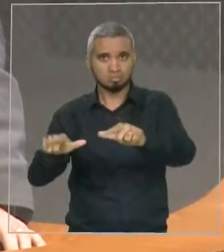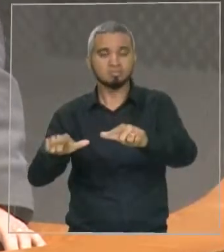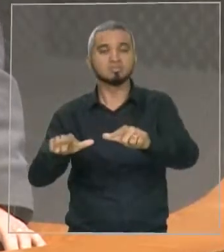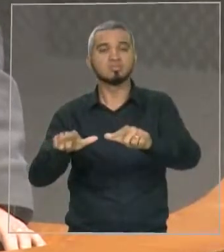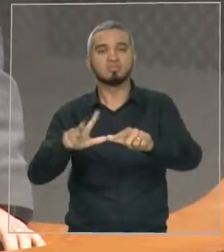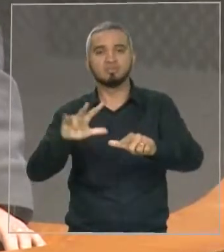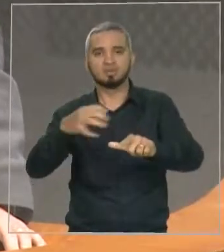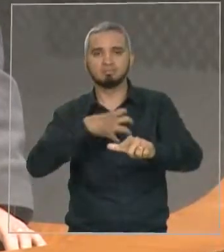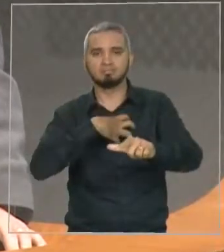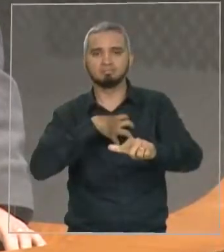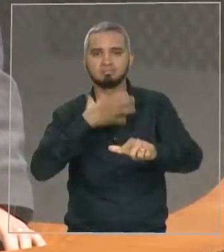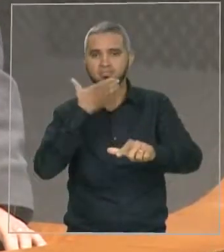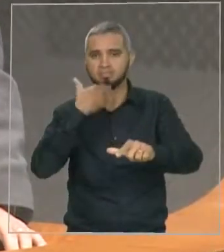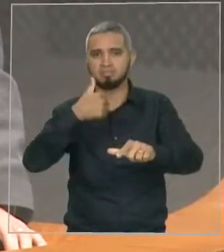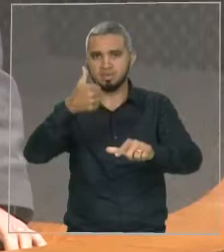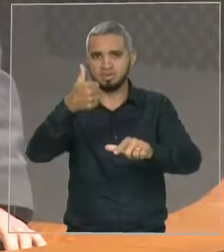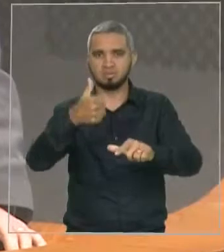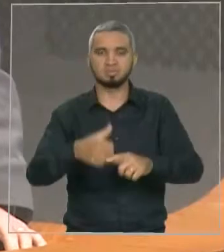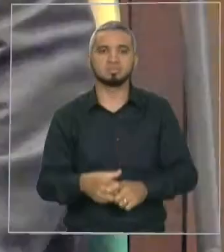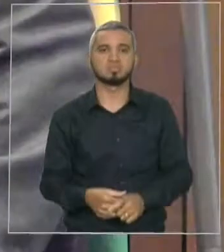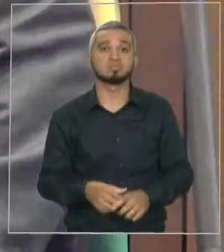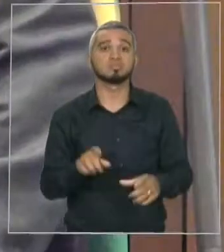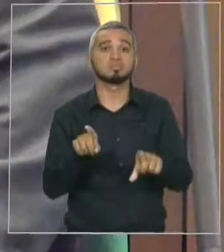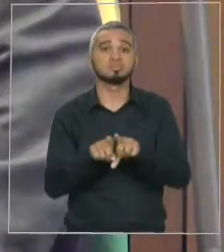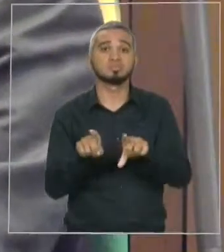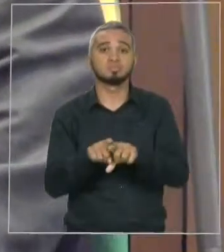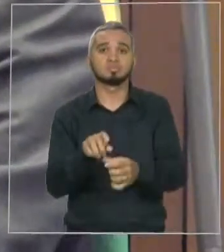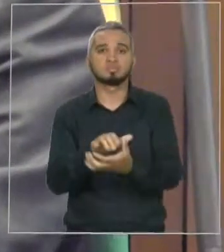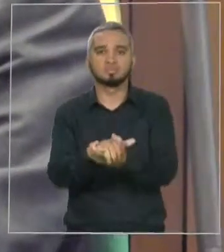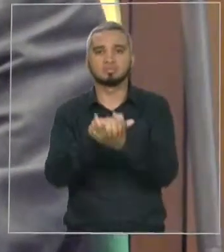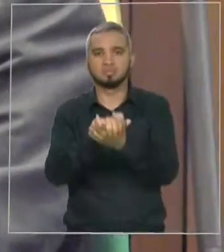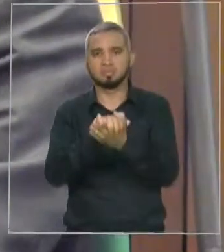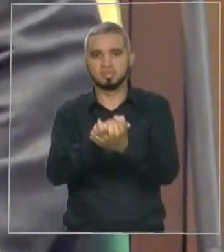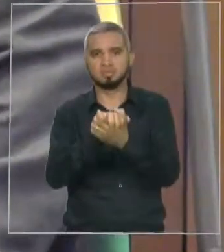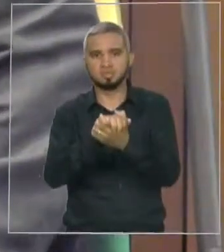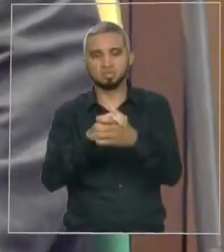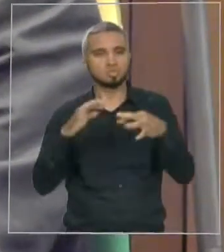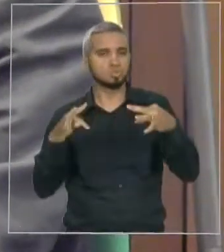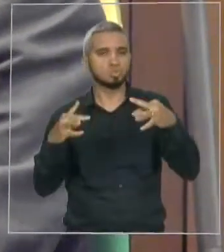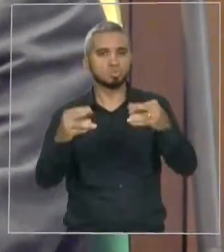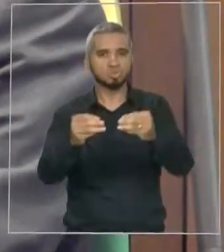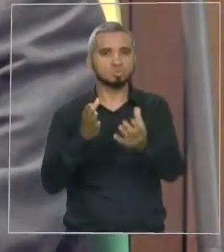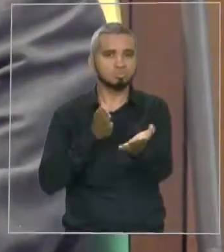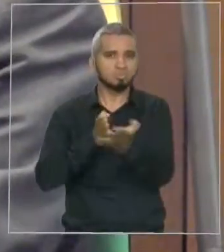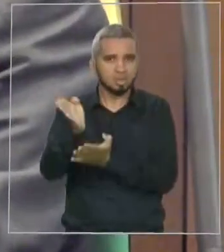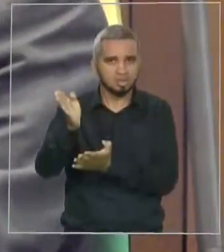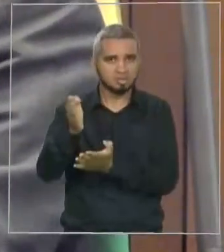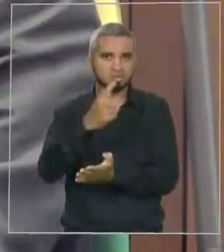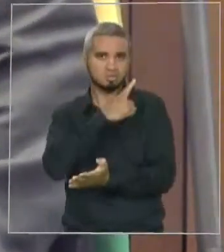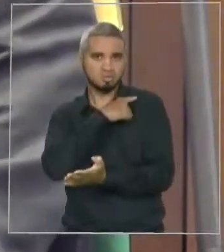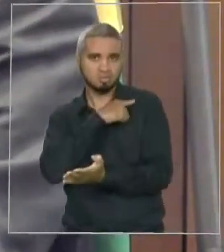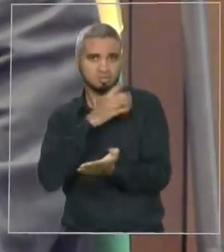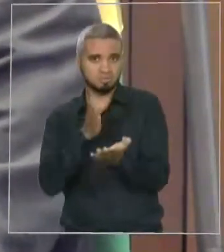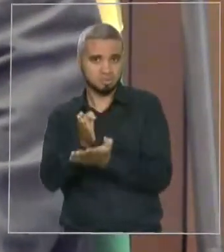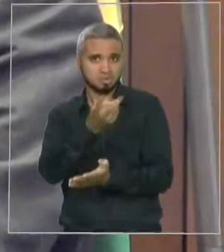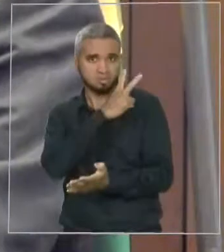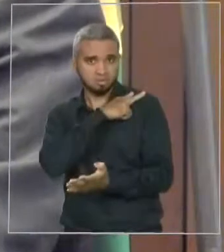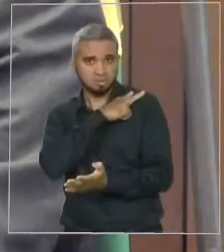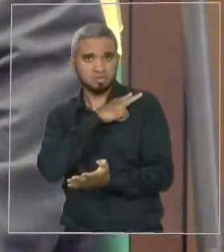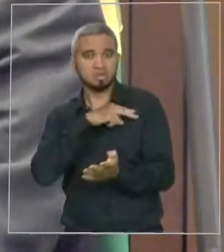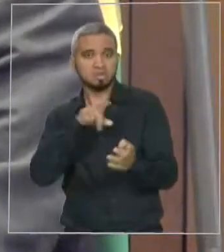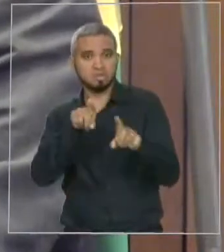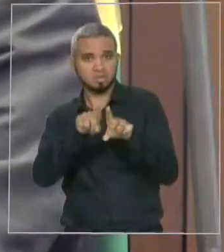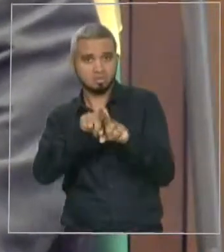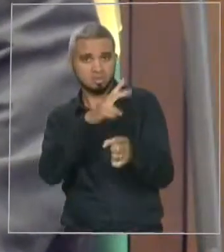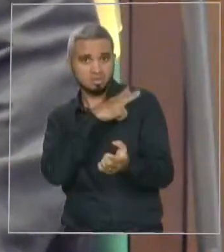entraram. Também parabenizar a todos que passaram de ano, que saíram do primeiro para o segundo ano, que saíram do segundo para o terceiro ano e